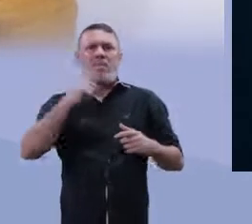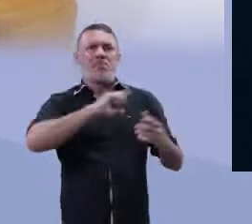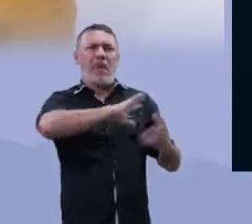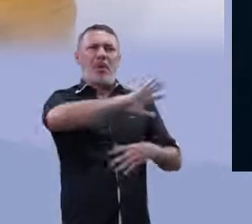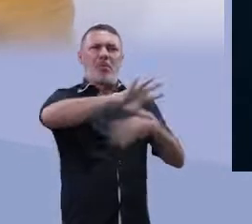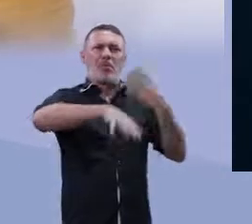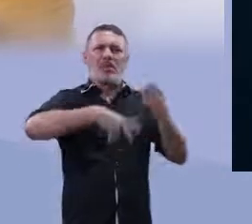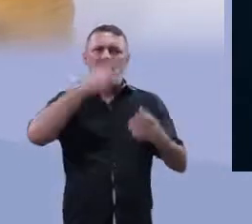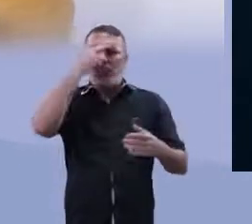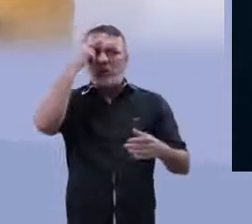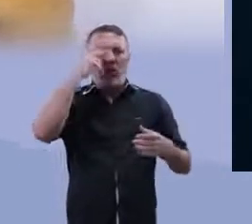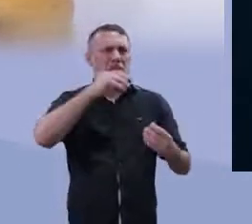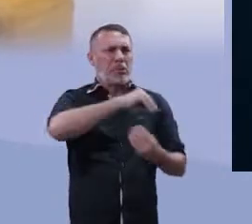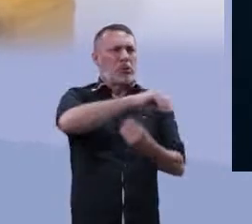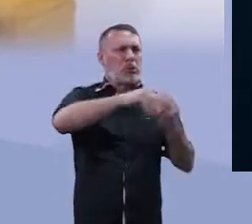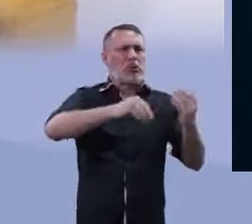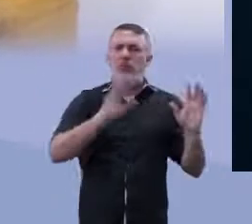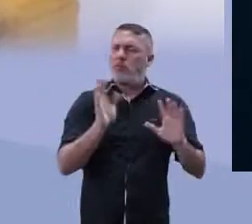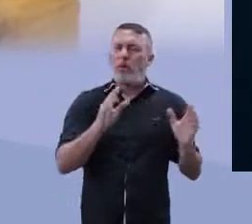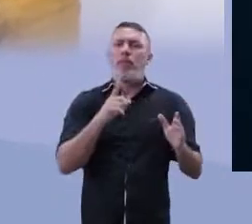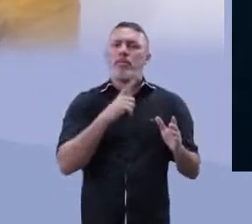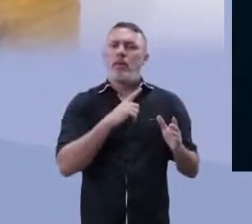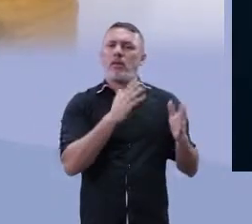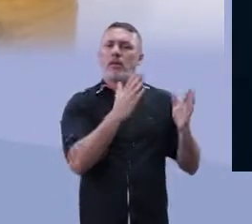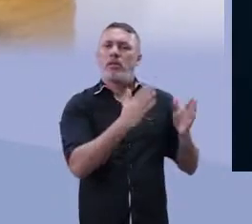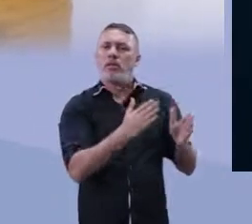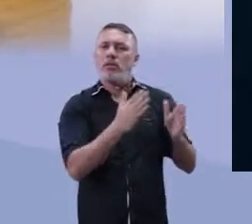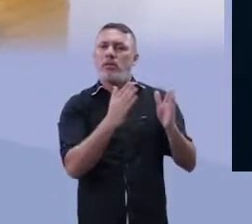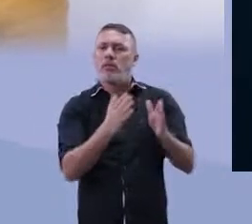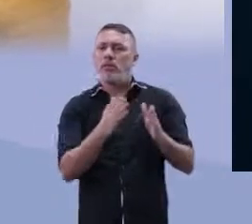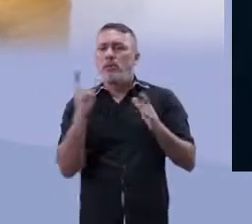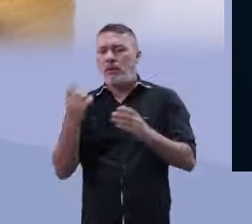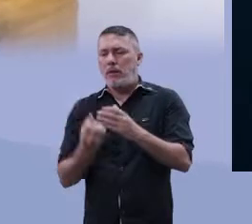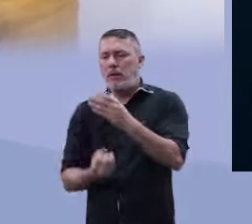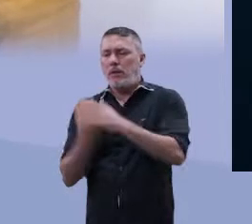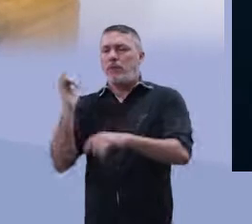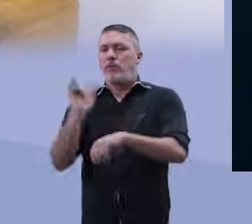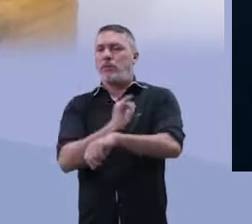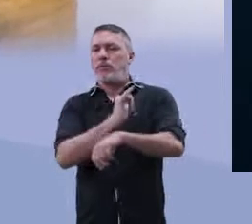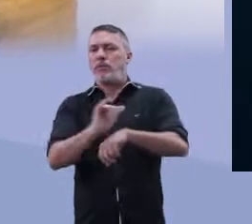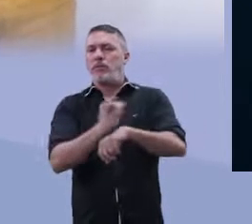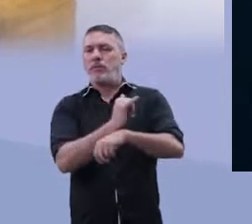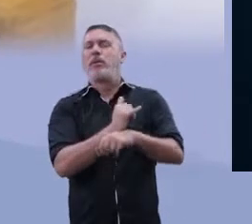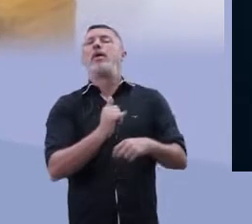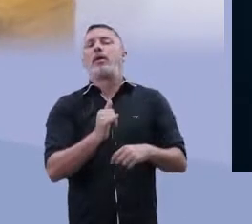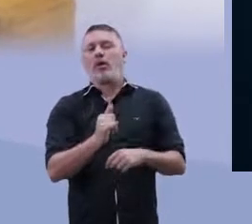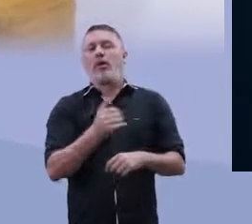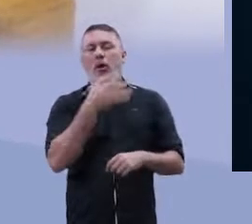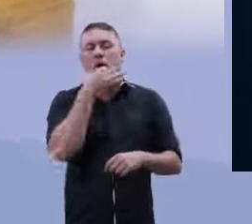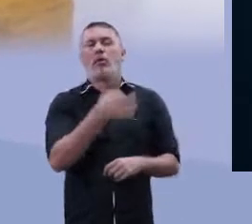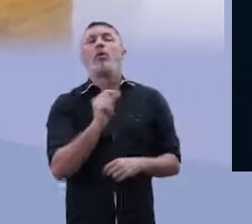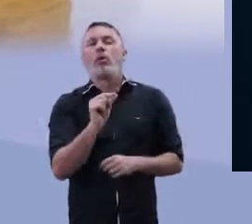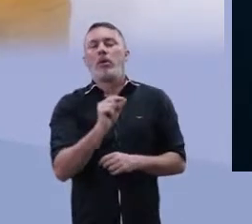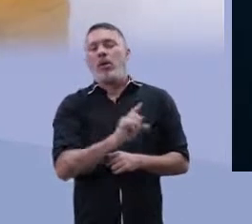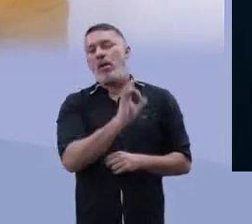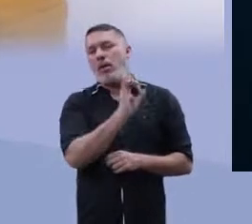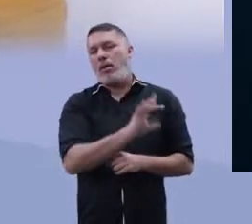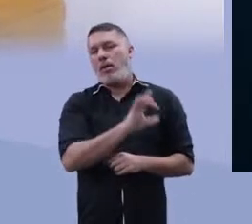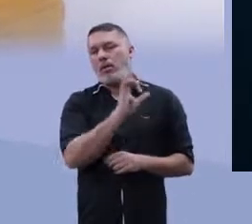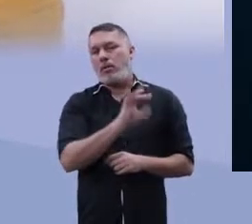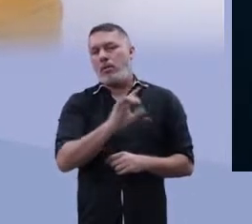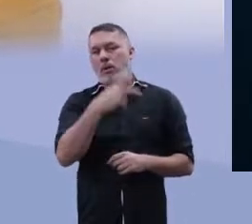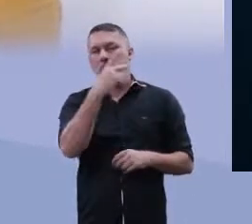fragmentar o processo produtivo. Ao fragmentar o processo produtivo, o Taylor disse o seguinte: cada um vai